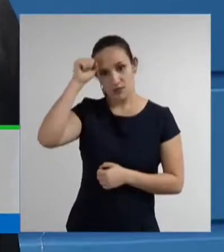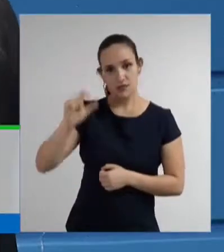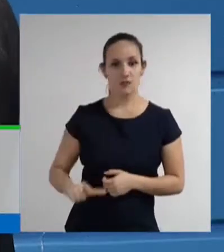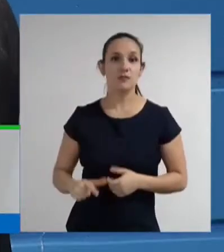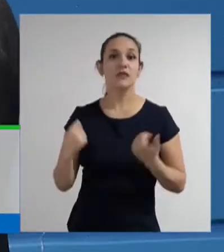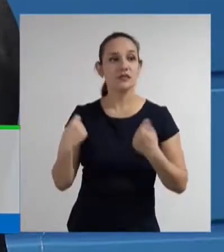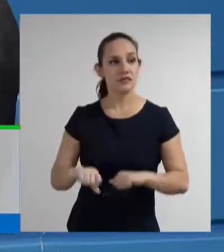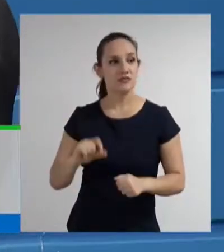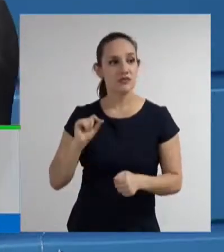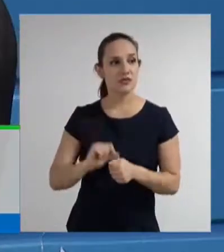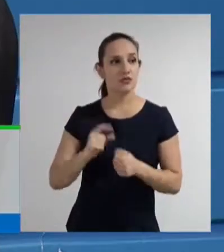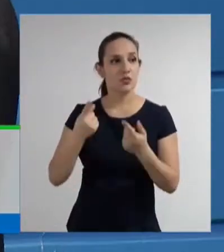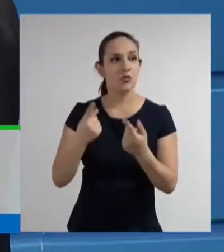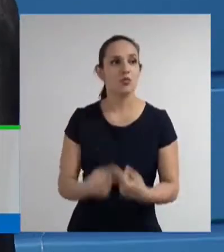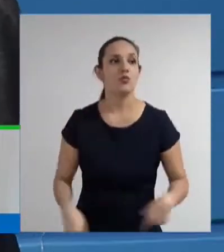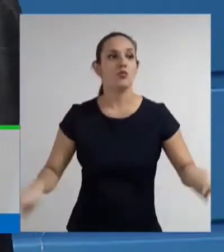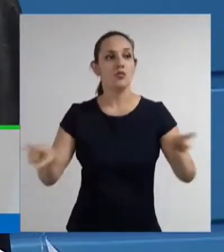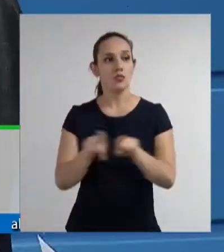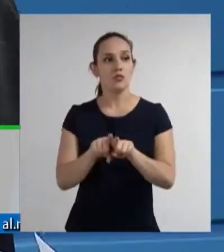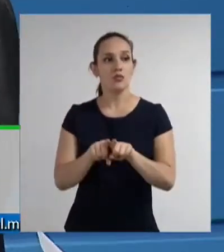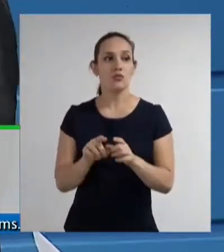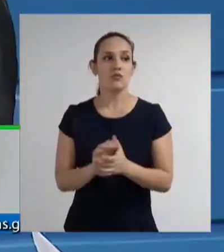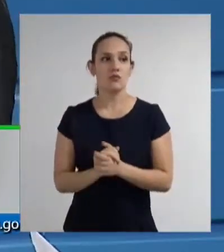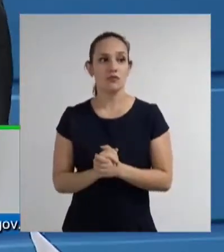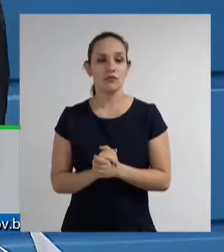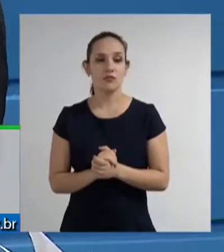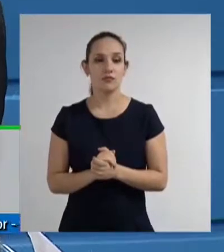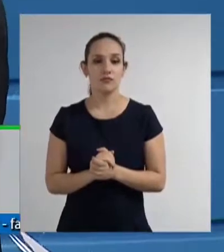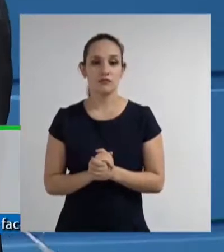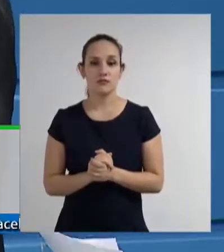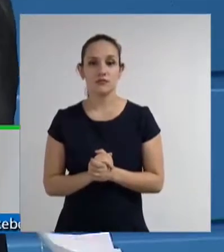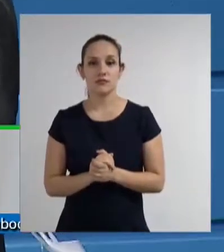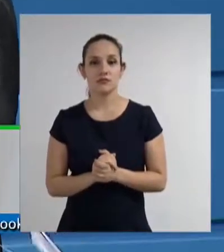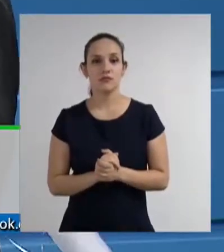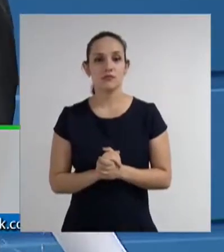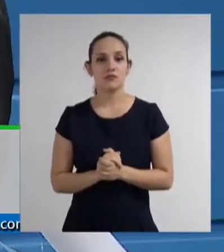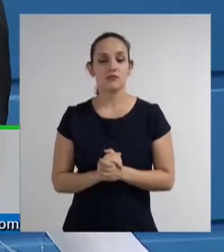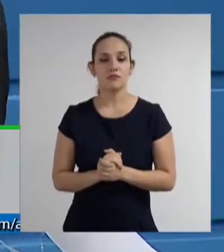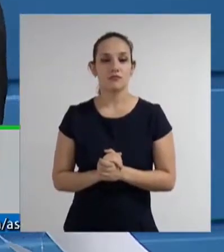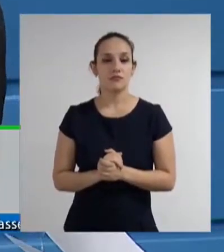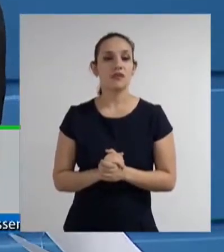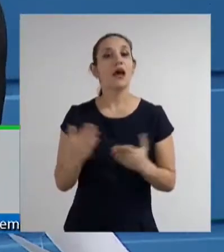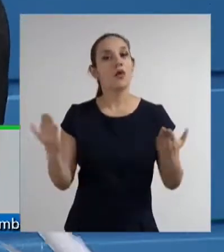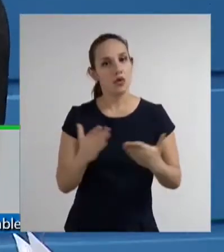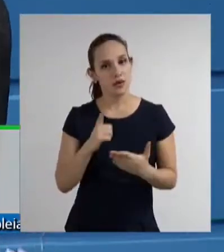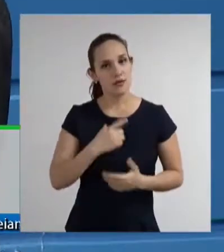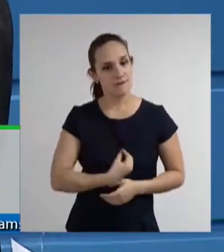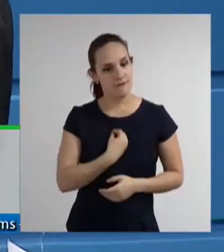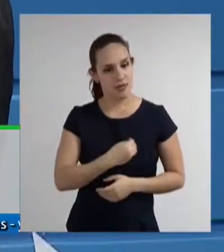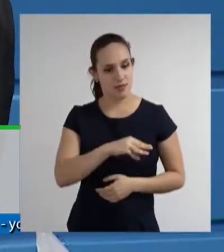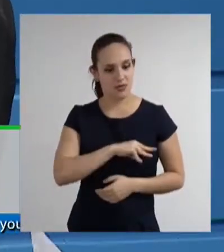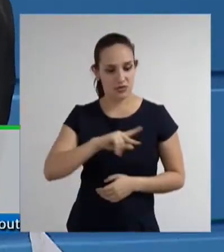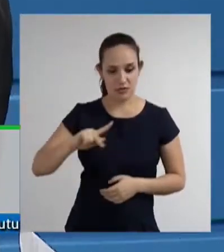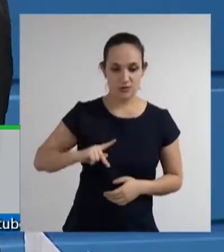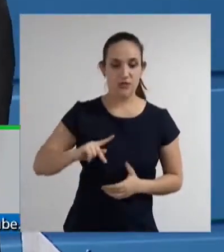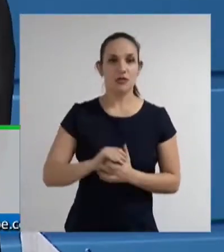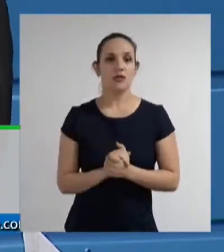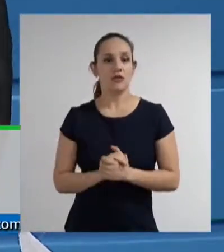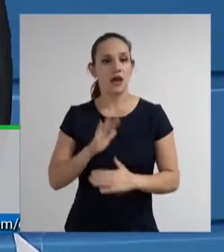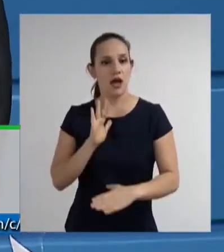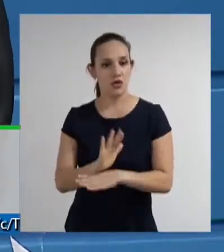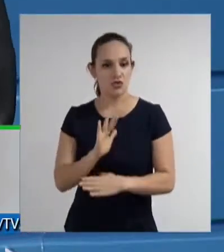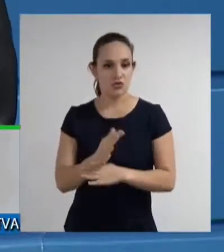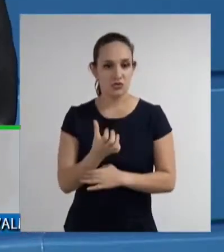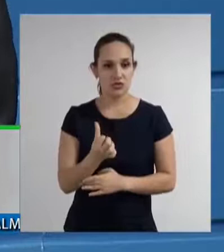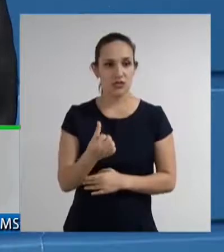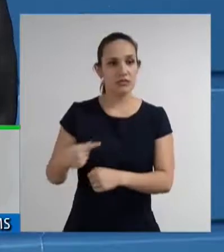num acordo que está sendo concretizado, inclusive com a participação do Ministério Público, beneficiar esses 6